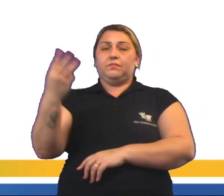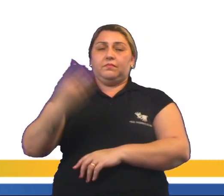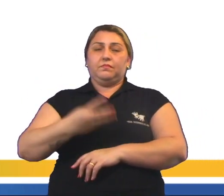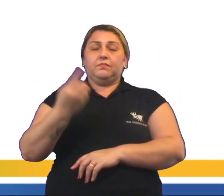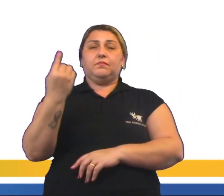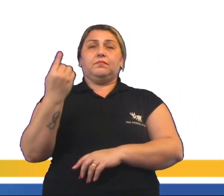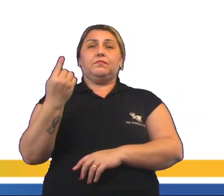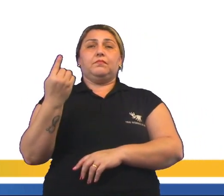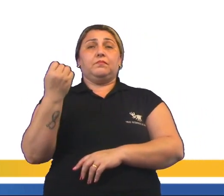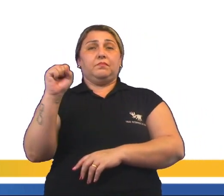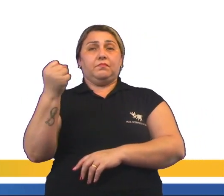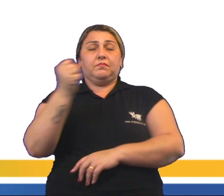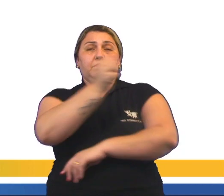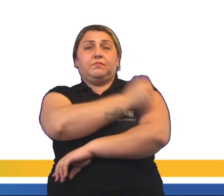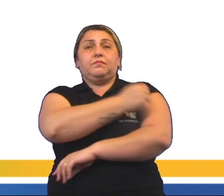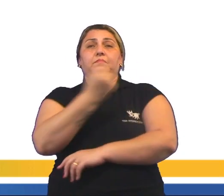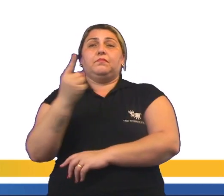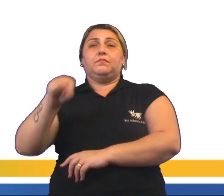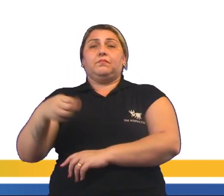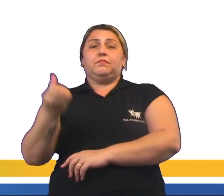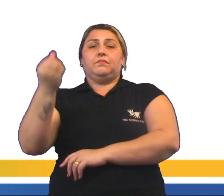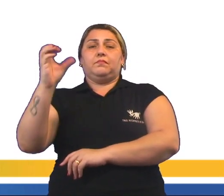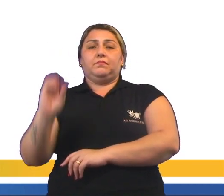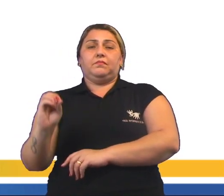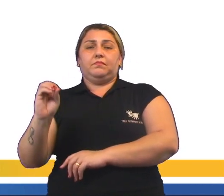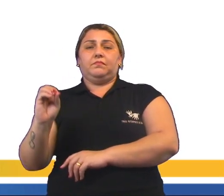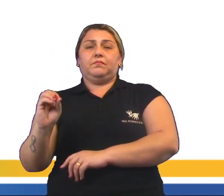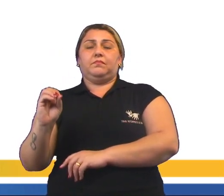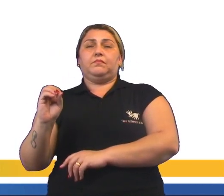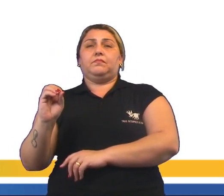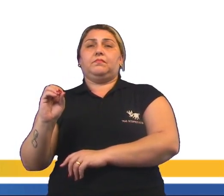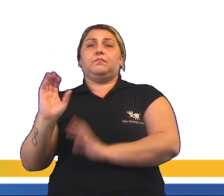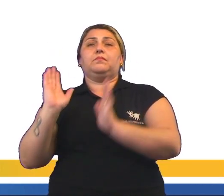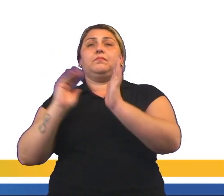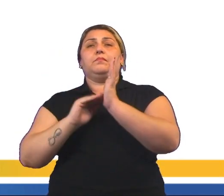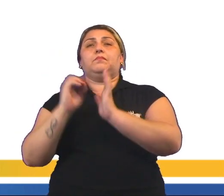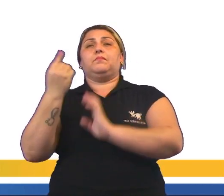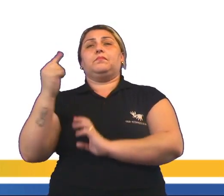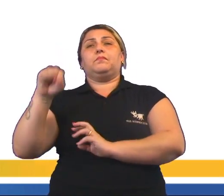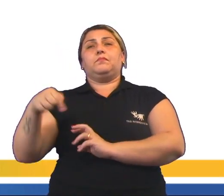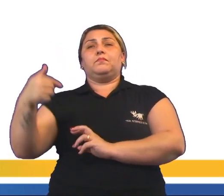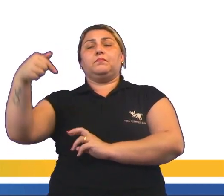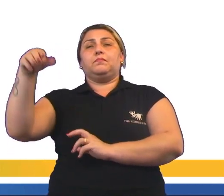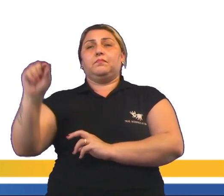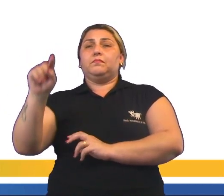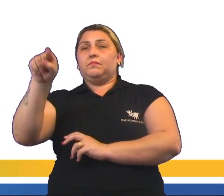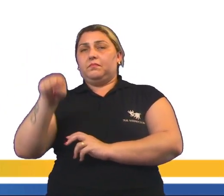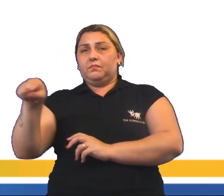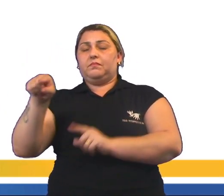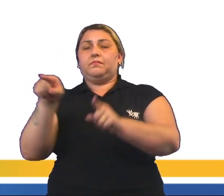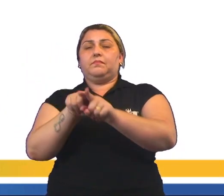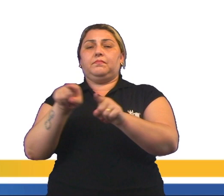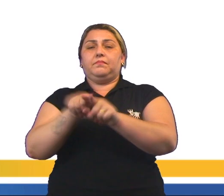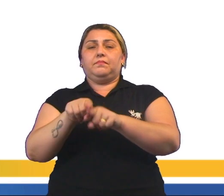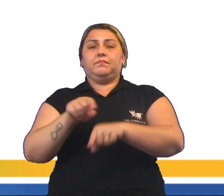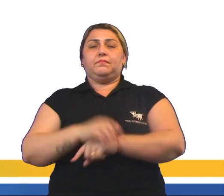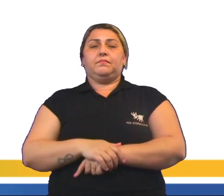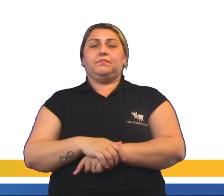terceiro, nós temos 8 alunos com 1,60 m, indo até 1,70 m, ficando